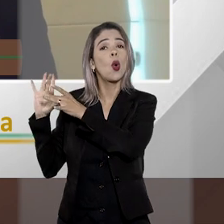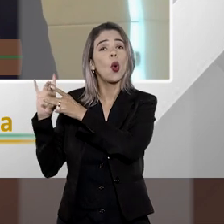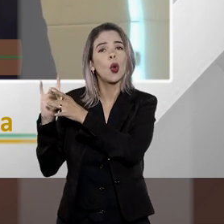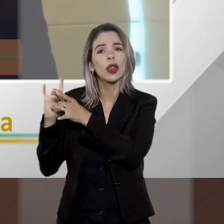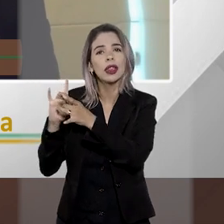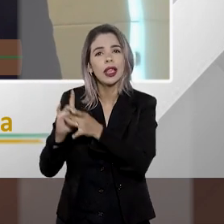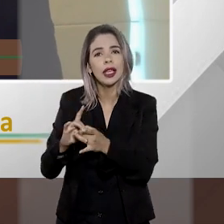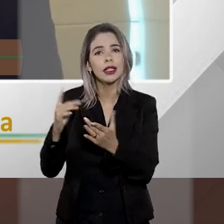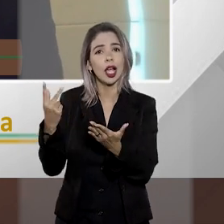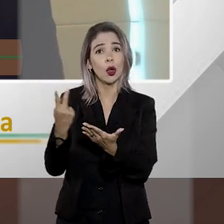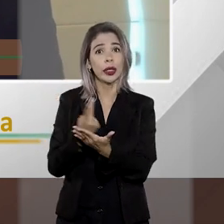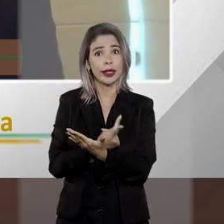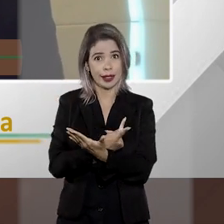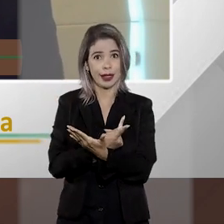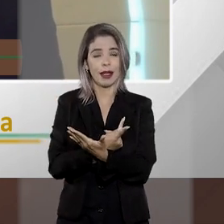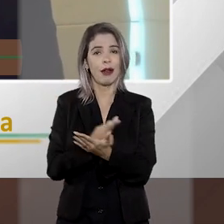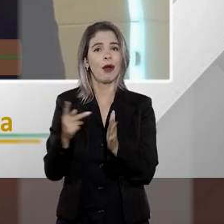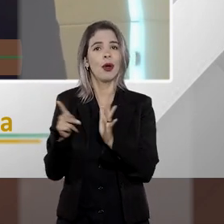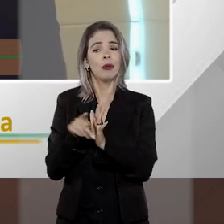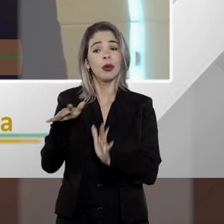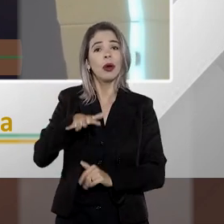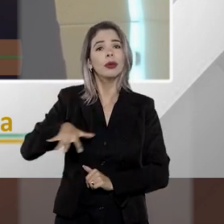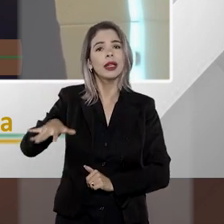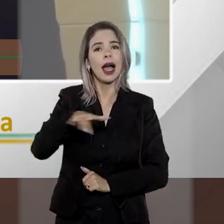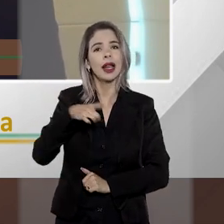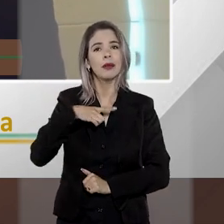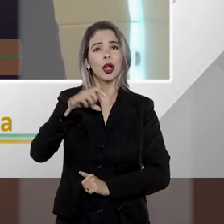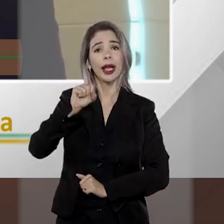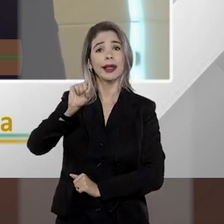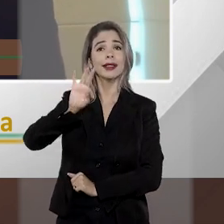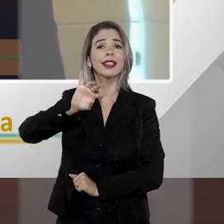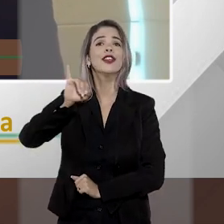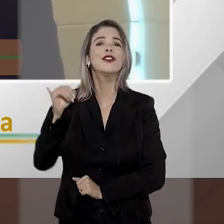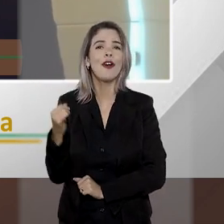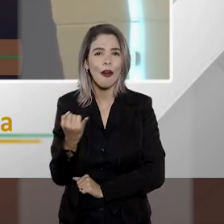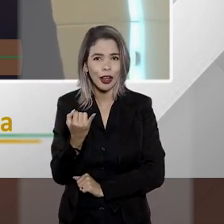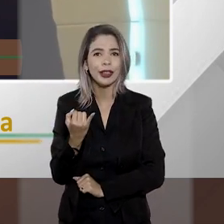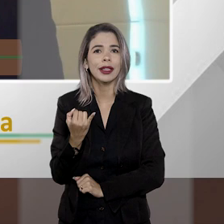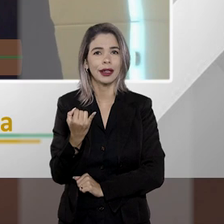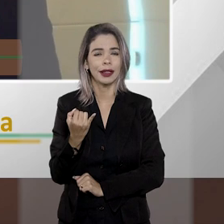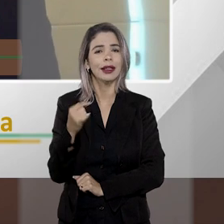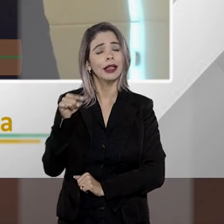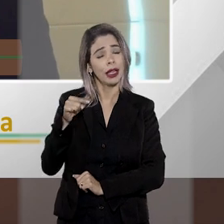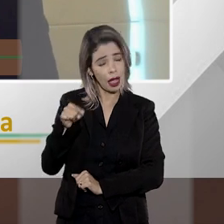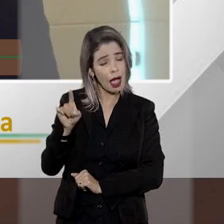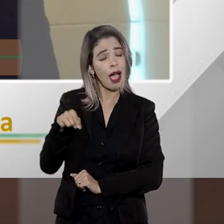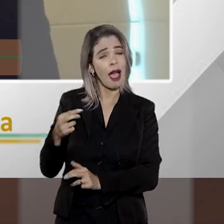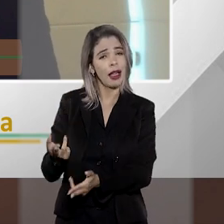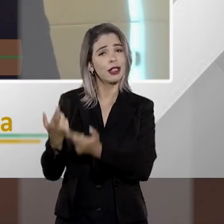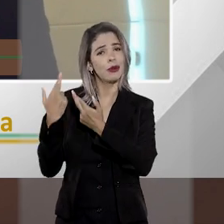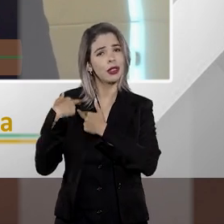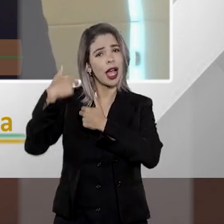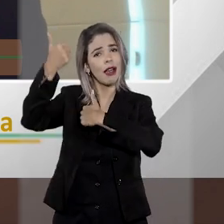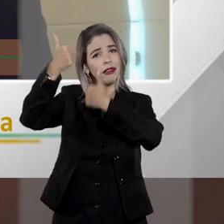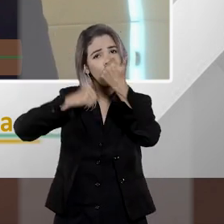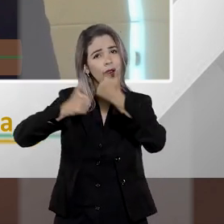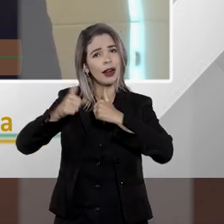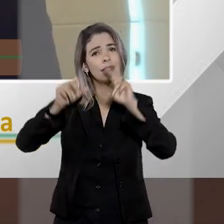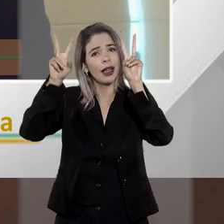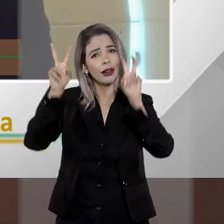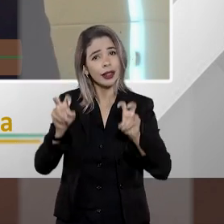contexto que gerou precedentes no âmbito até mesmo do Superior Tribunal de Justiça como corte responsável pela análise da